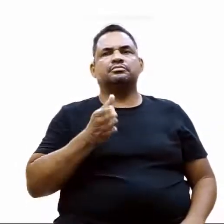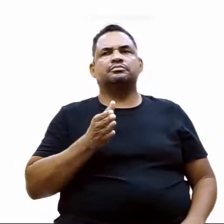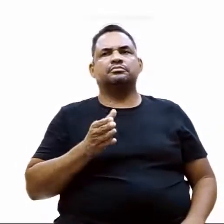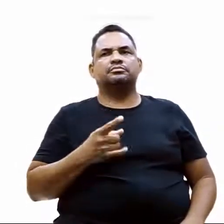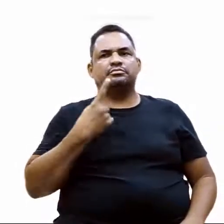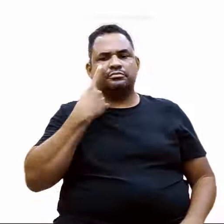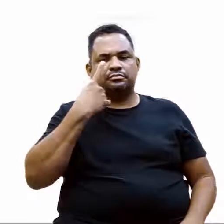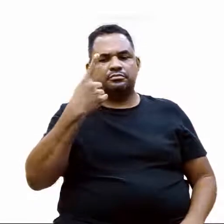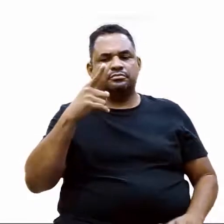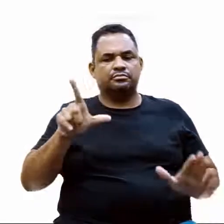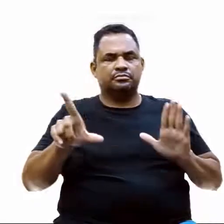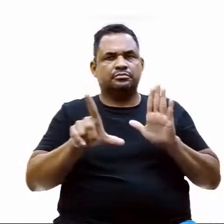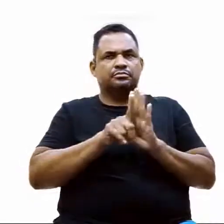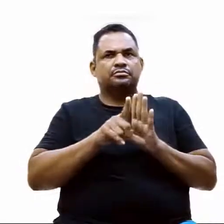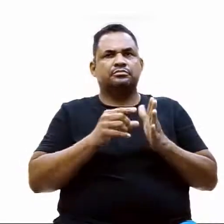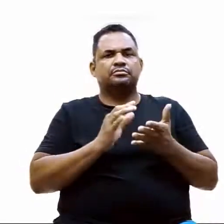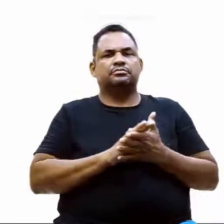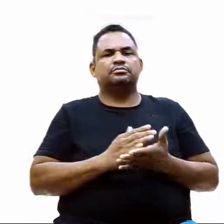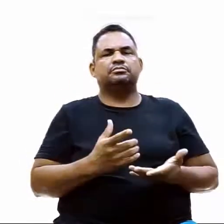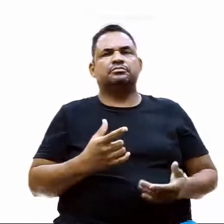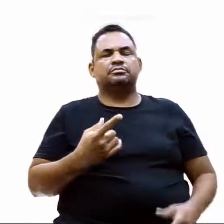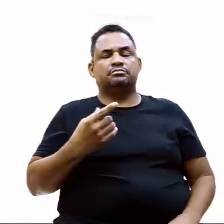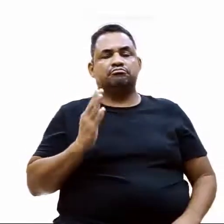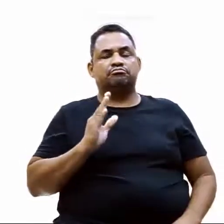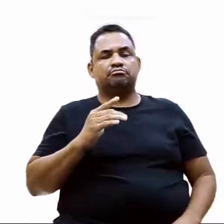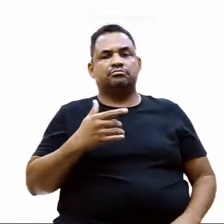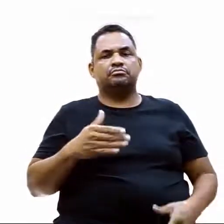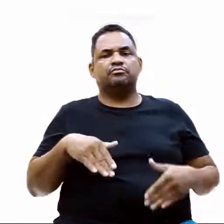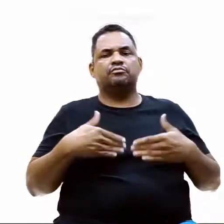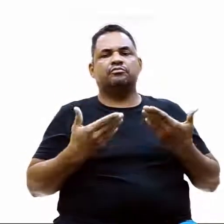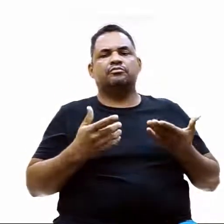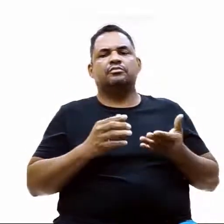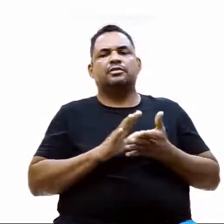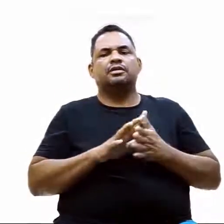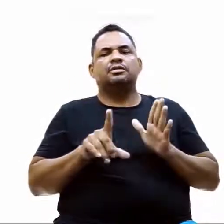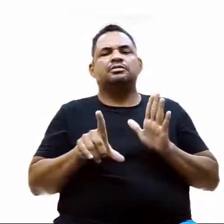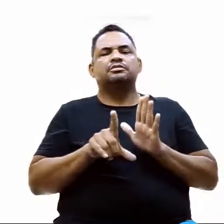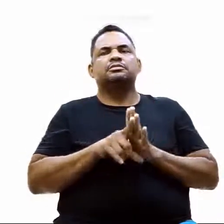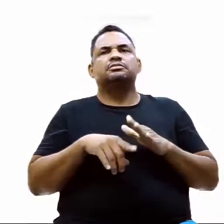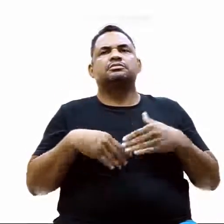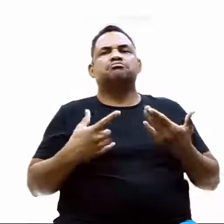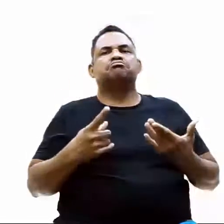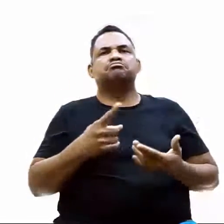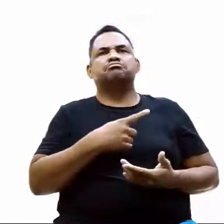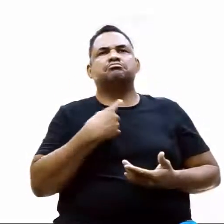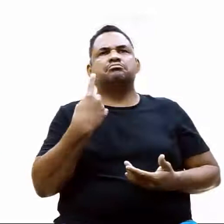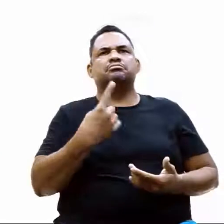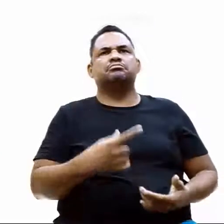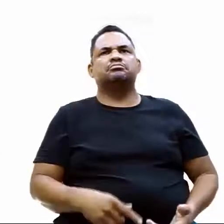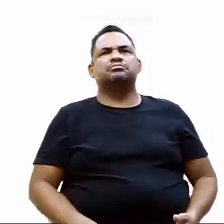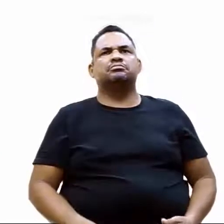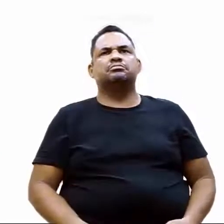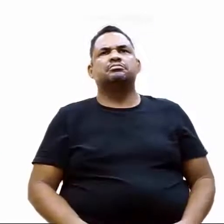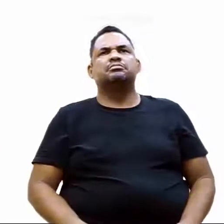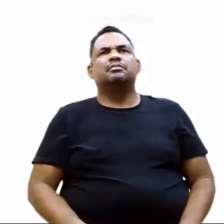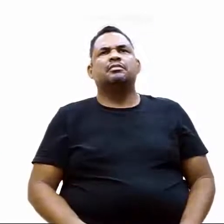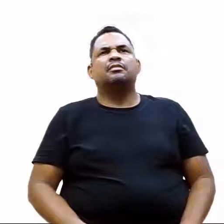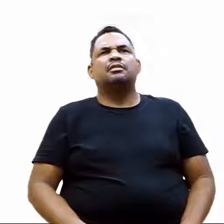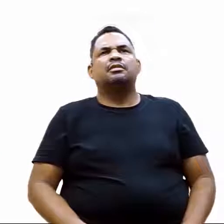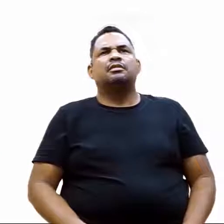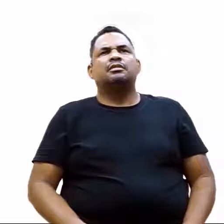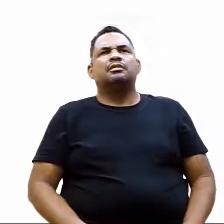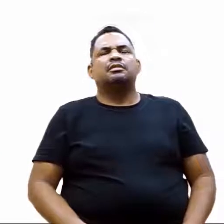né? Já tem uma ideia. Quais foram as leis que nós estudamos, né? Sendo assim, olha